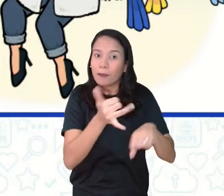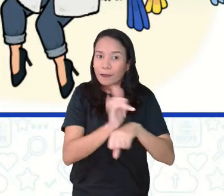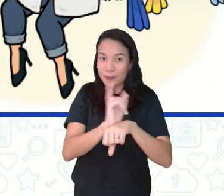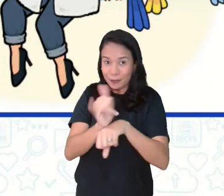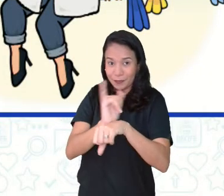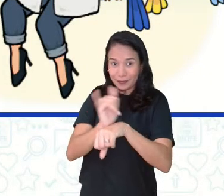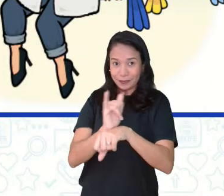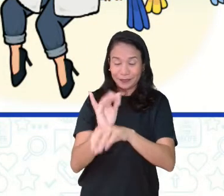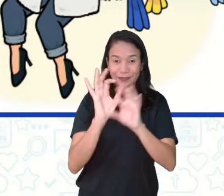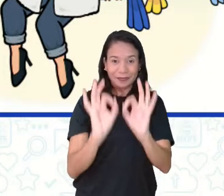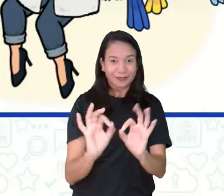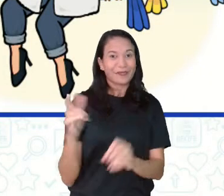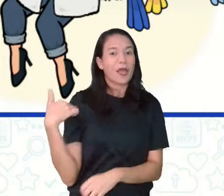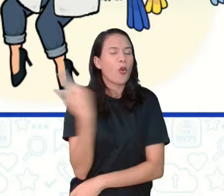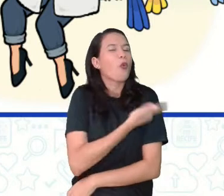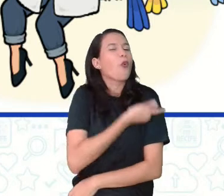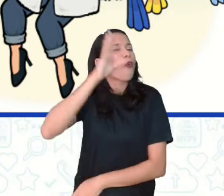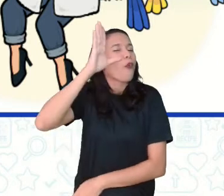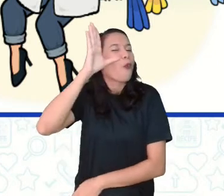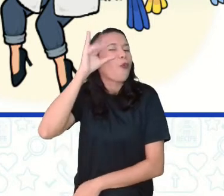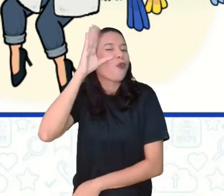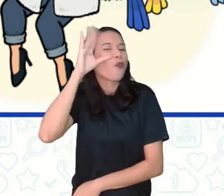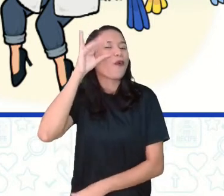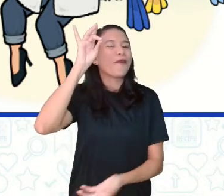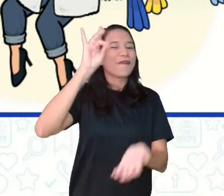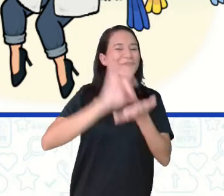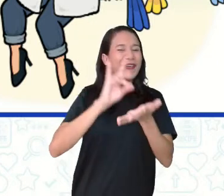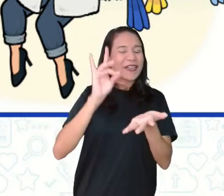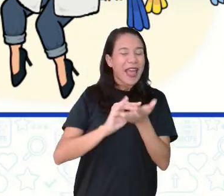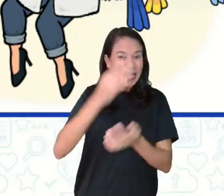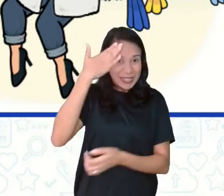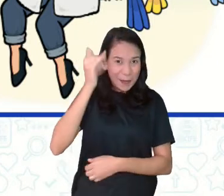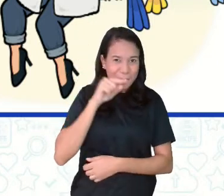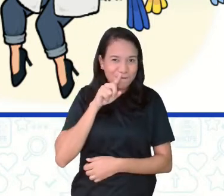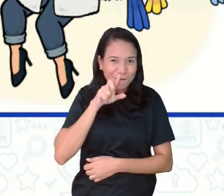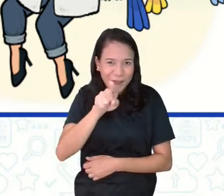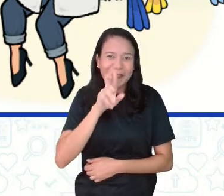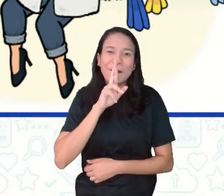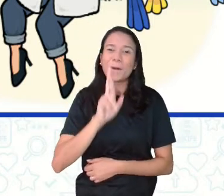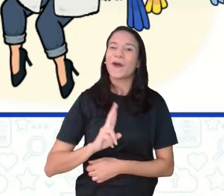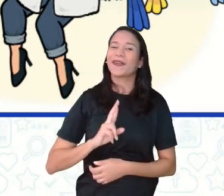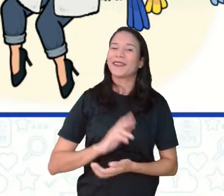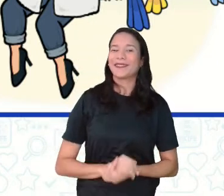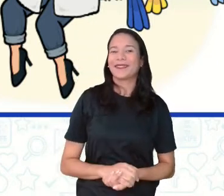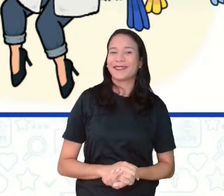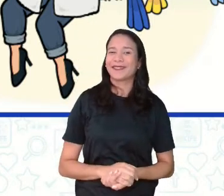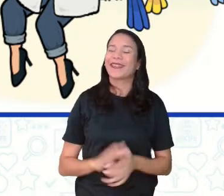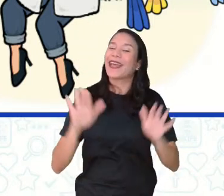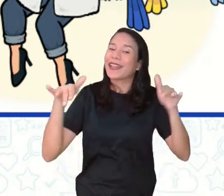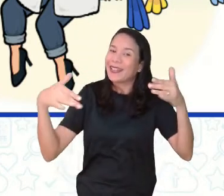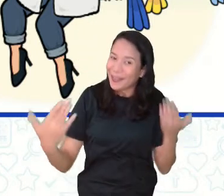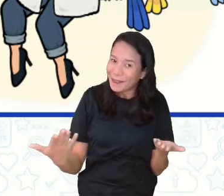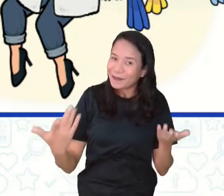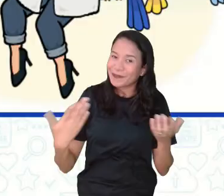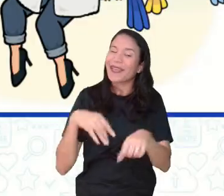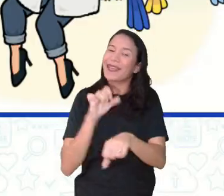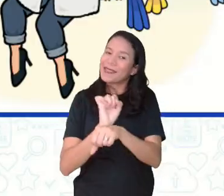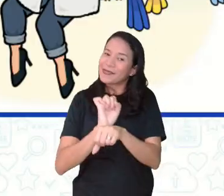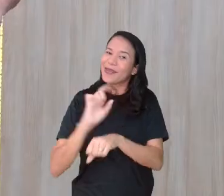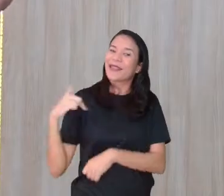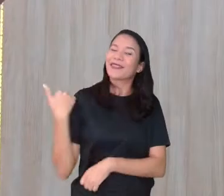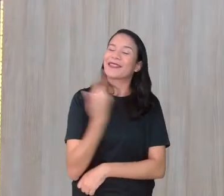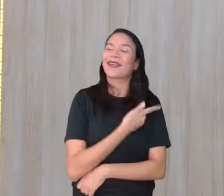YouTube. Estamos curiosas, né, em ver as respostas de vocês. Então, aguarde que nós